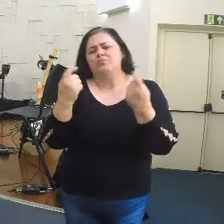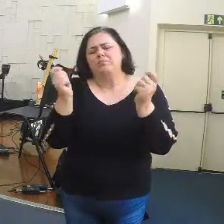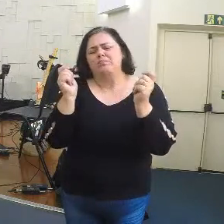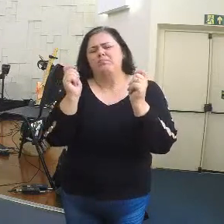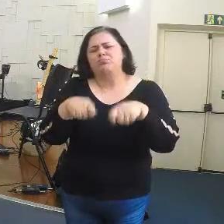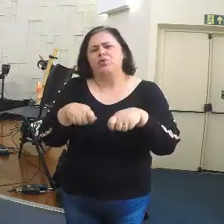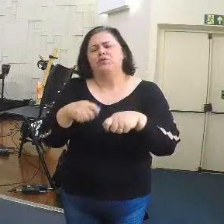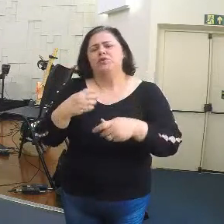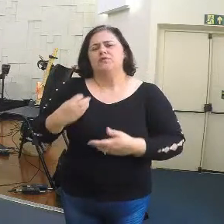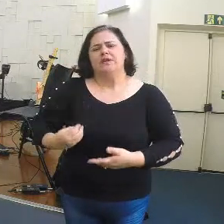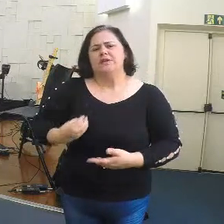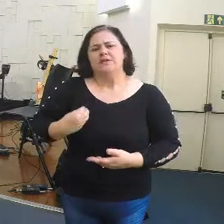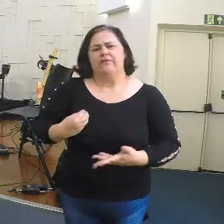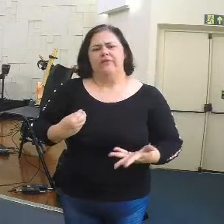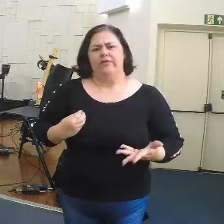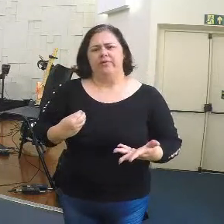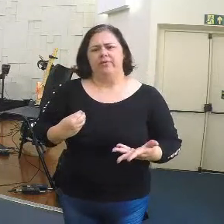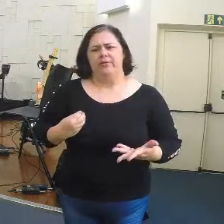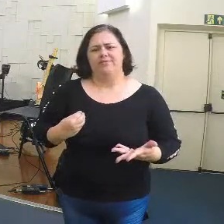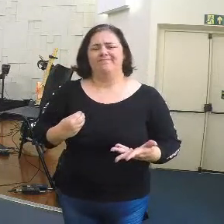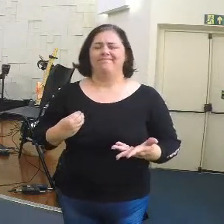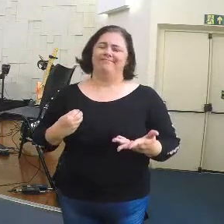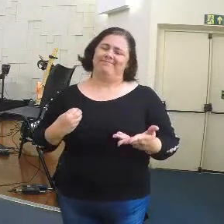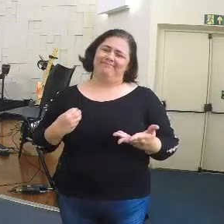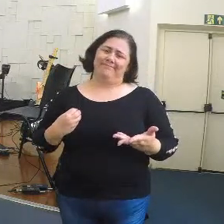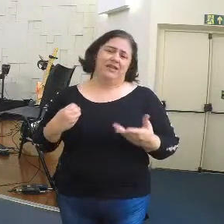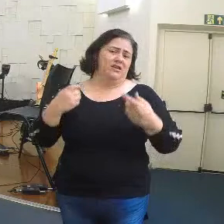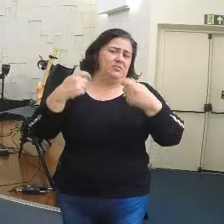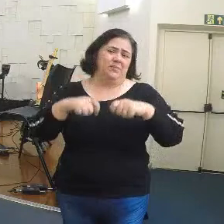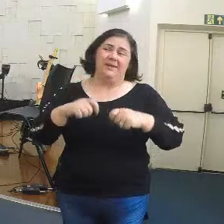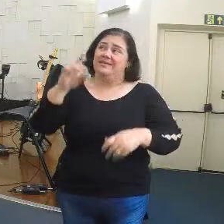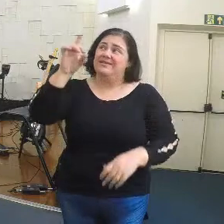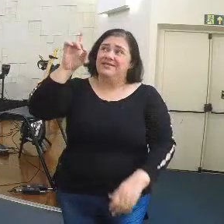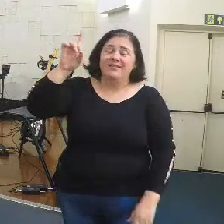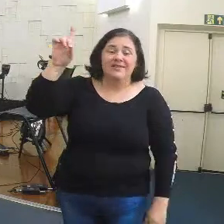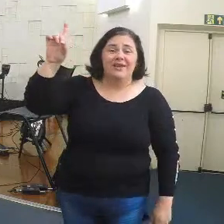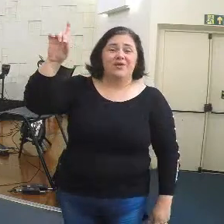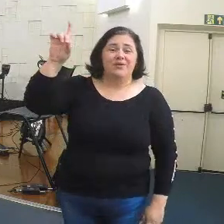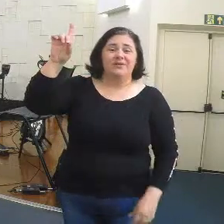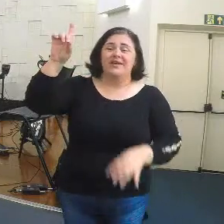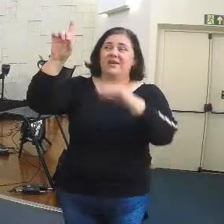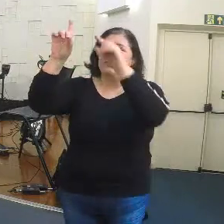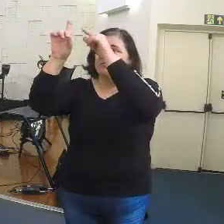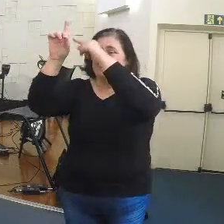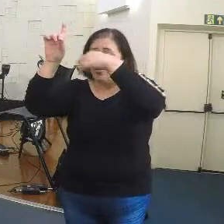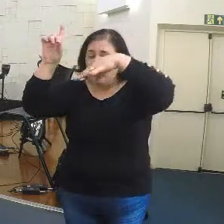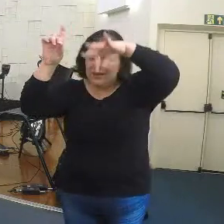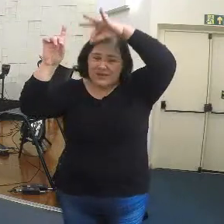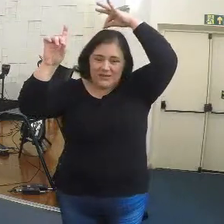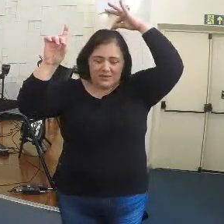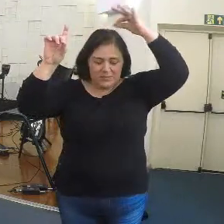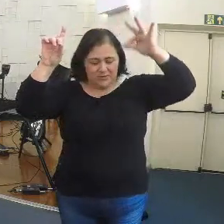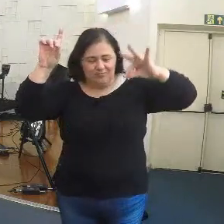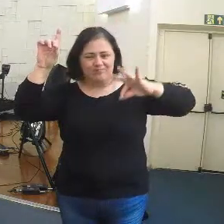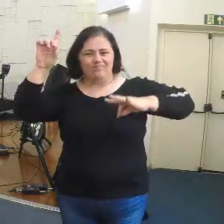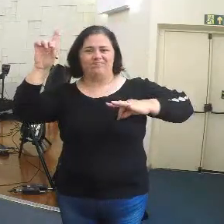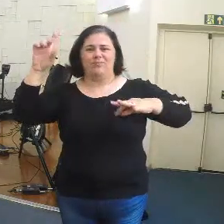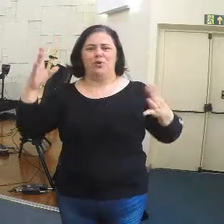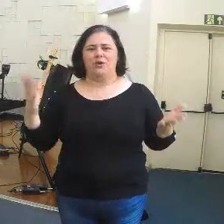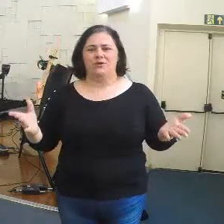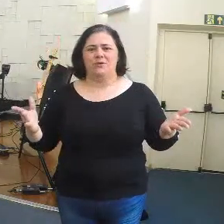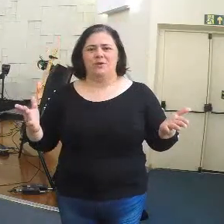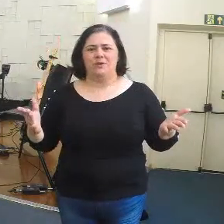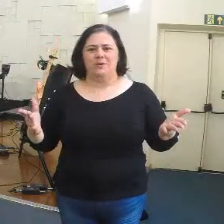com a presença do próprio Deus em nós. E o apóstolo Paulo, concordando, porque na palavra de Deus, meus irmãos, há uma unidade que de fato é um